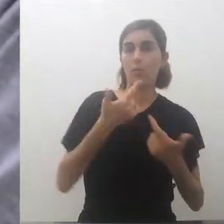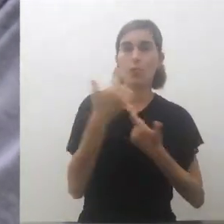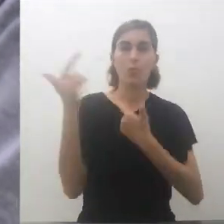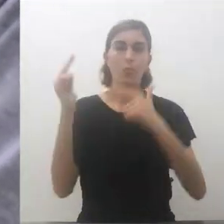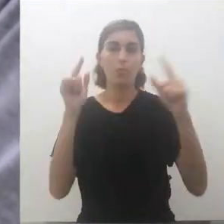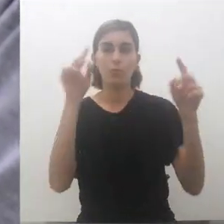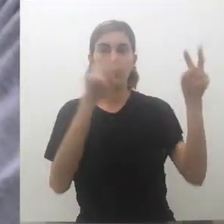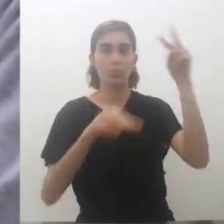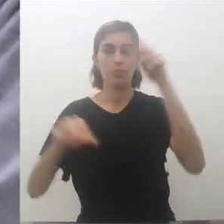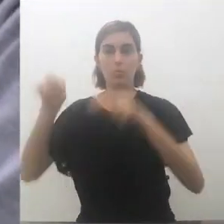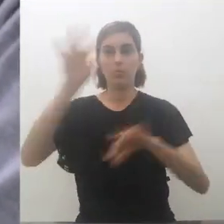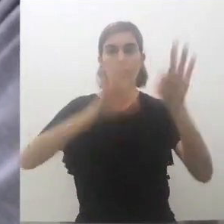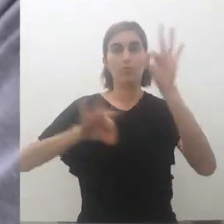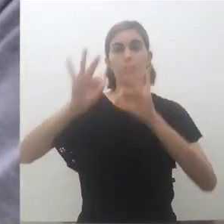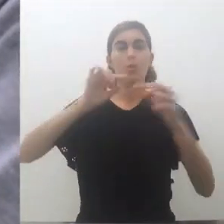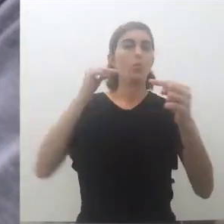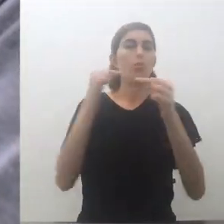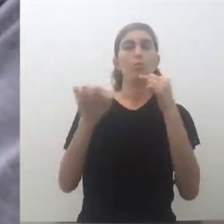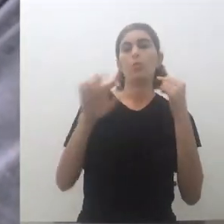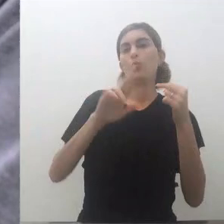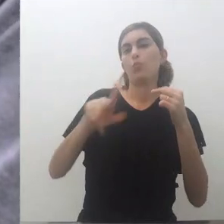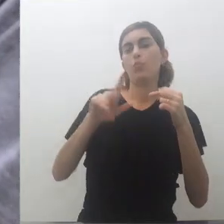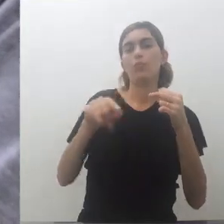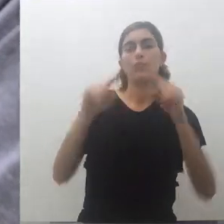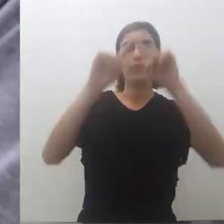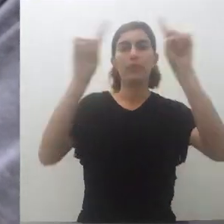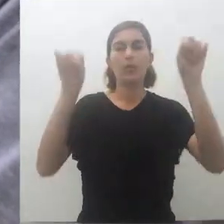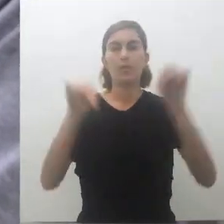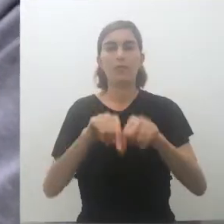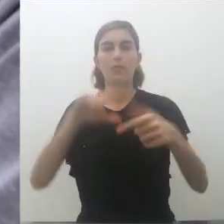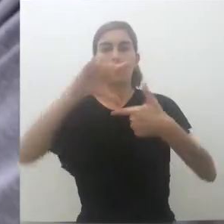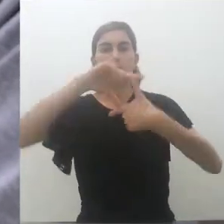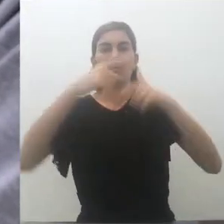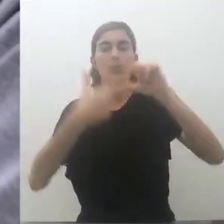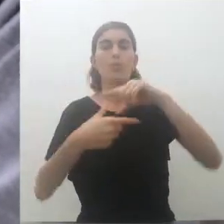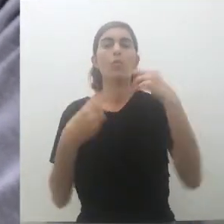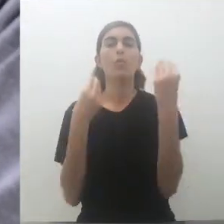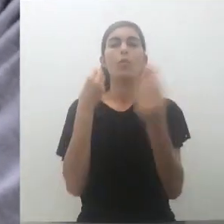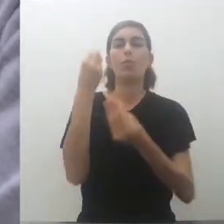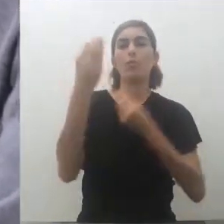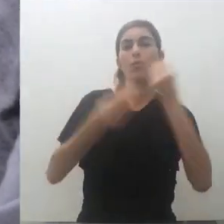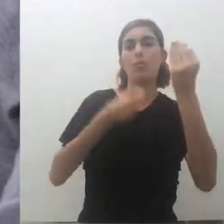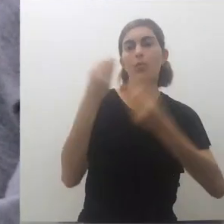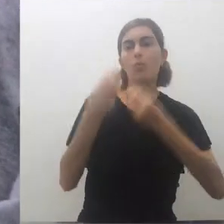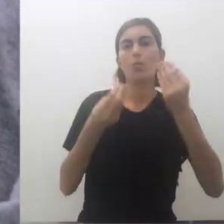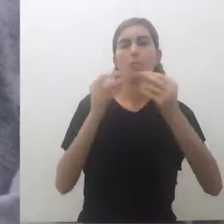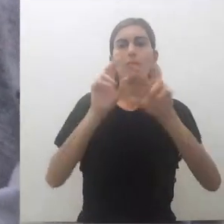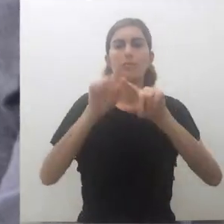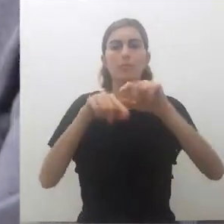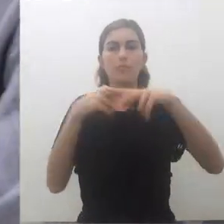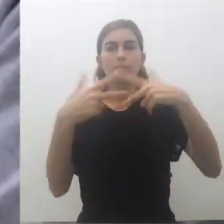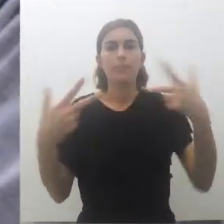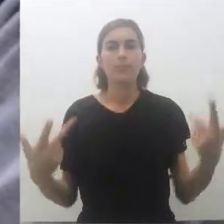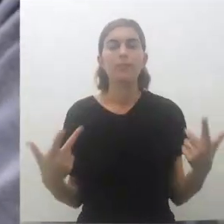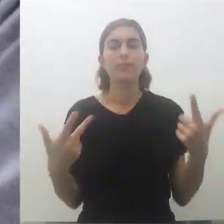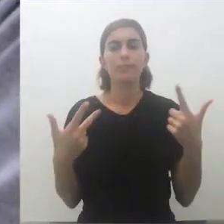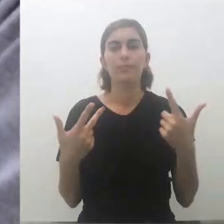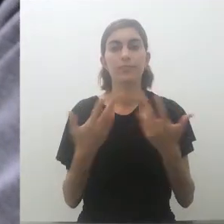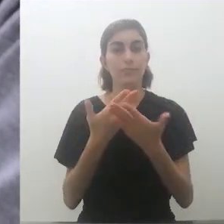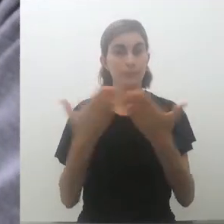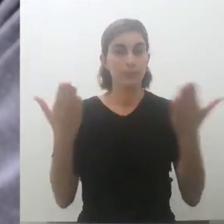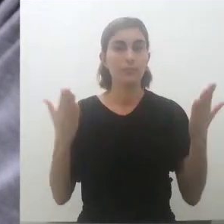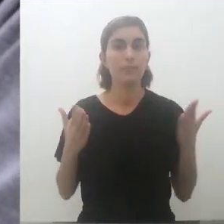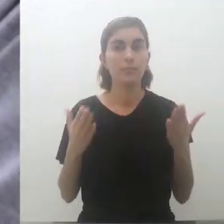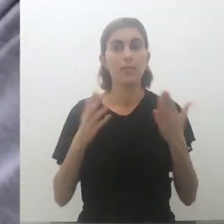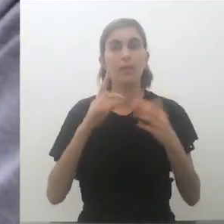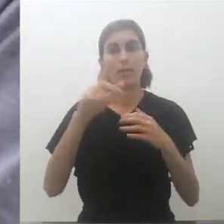que não têm a ver com a forma geométrica, mas com os objetos em si. Então, essa